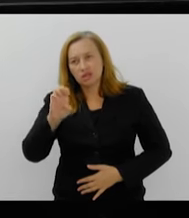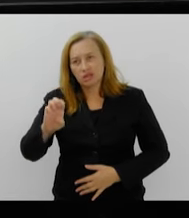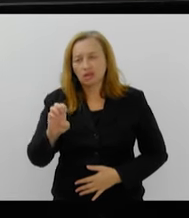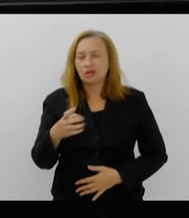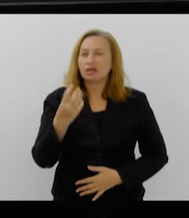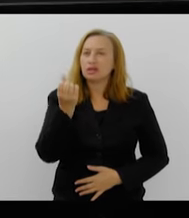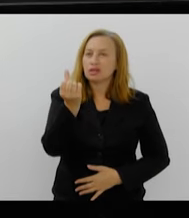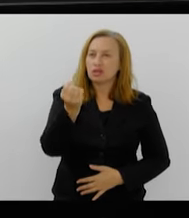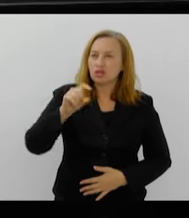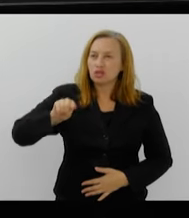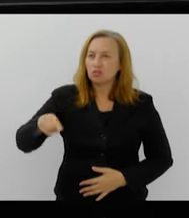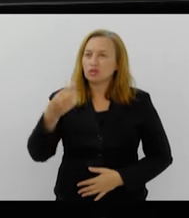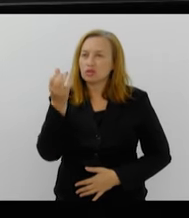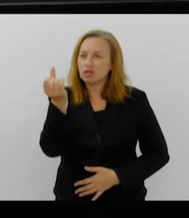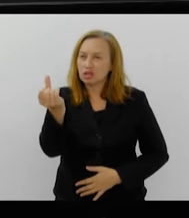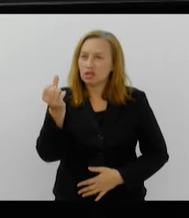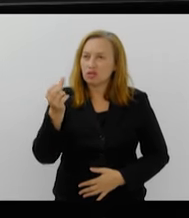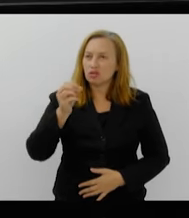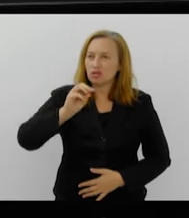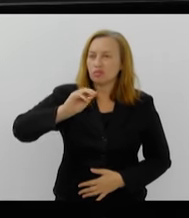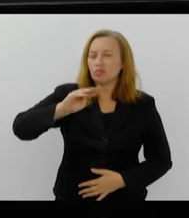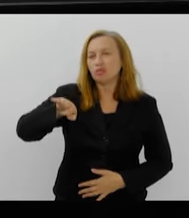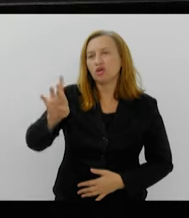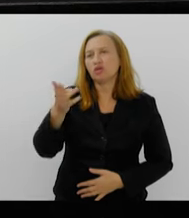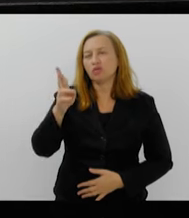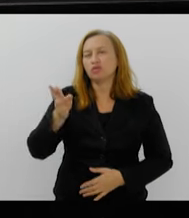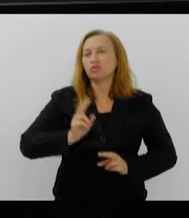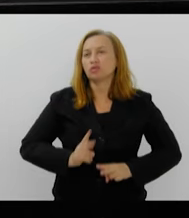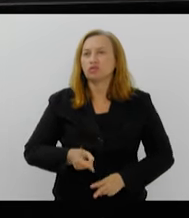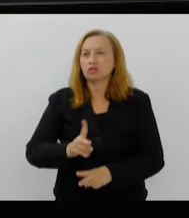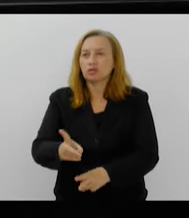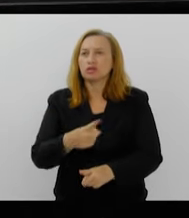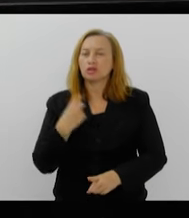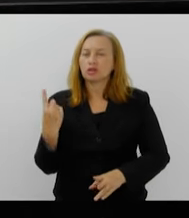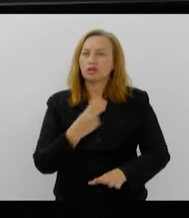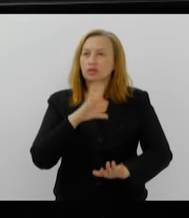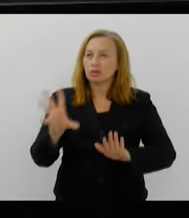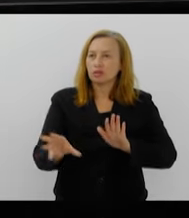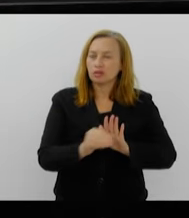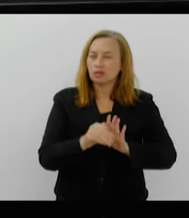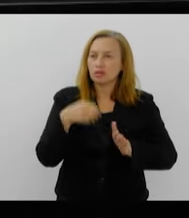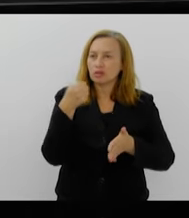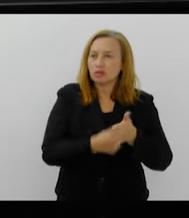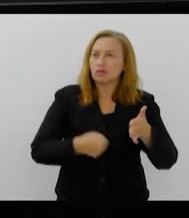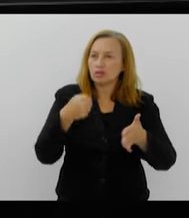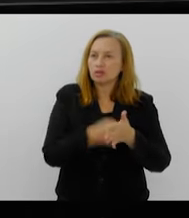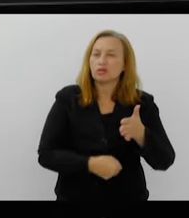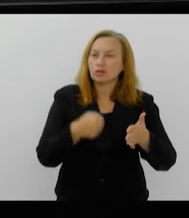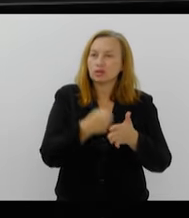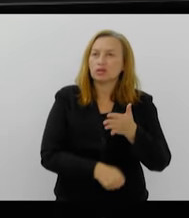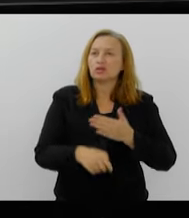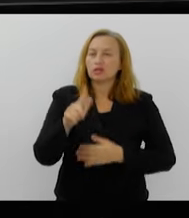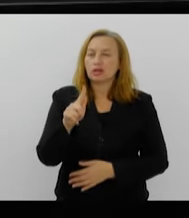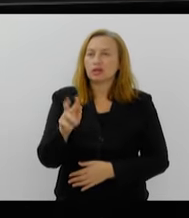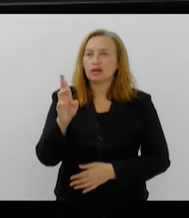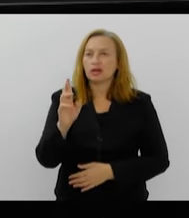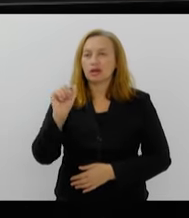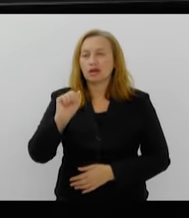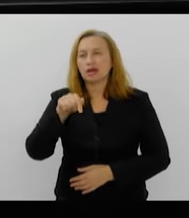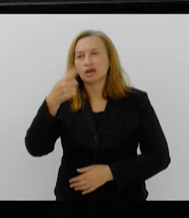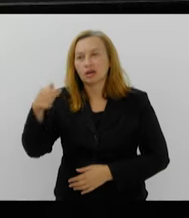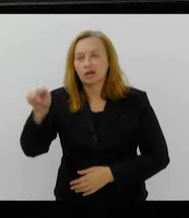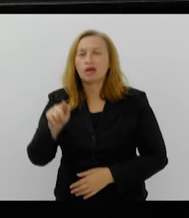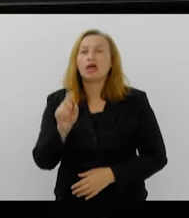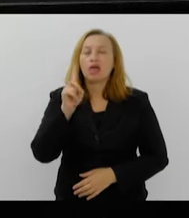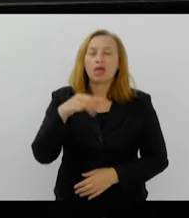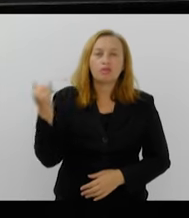6,6 bilhões. Continuamos ainda nas nossas emendas, lutando pela GRAM. É importante que o governo